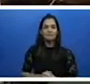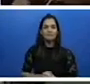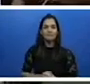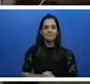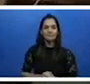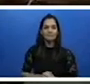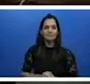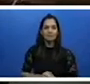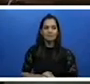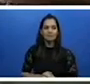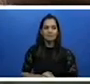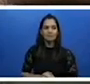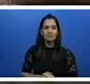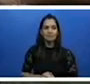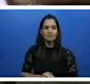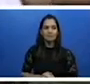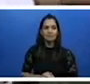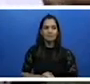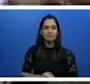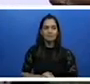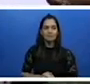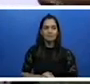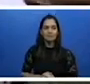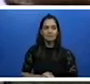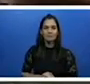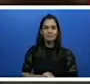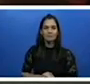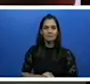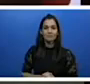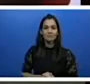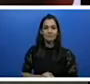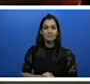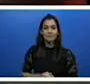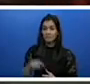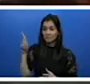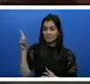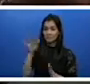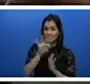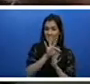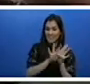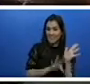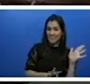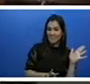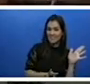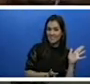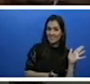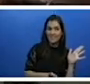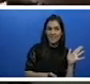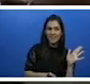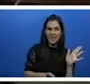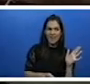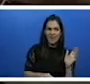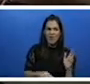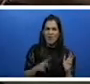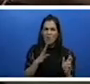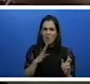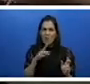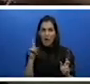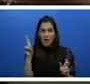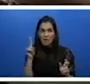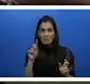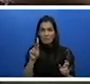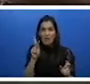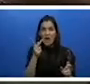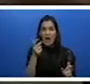131 e o 132. Um textinho da Arpia, tá? Fala desse animal